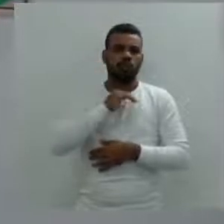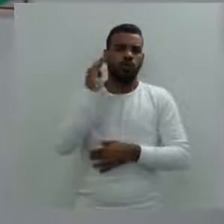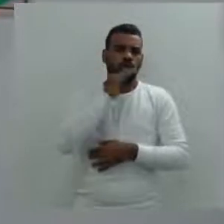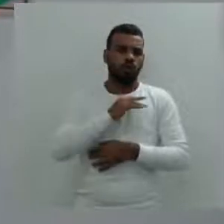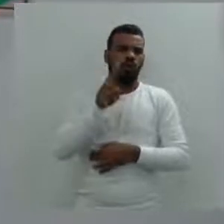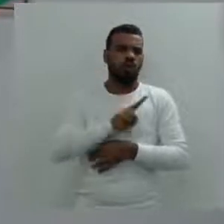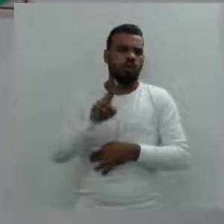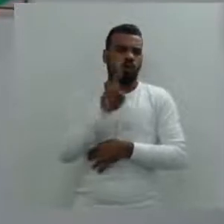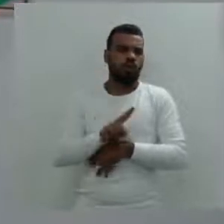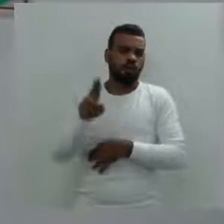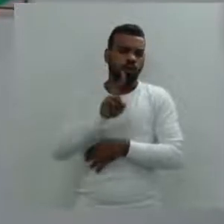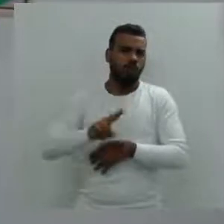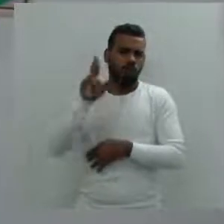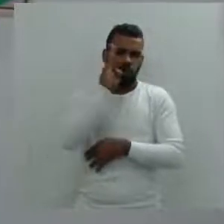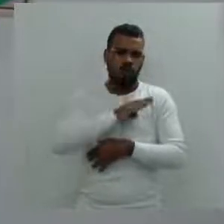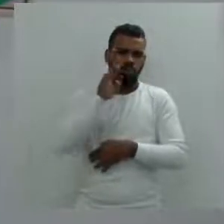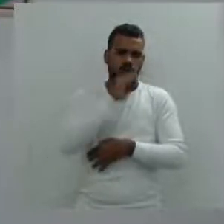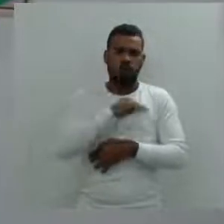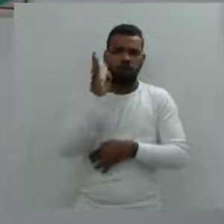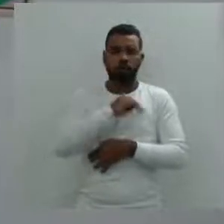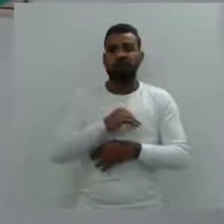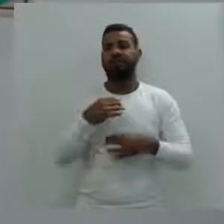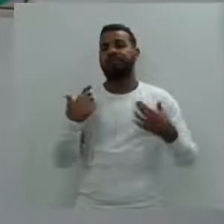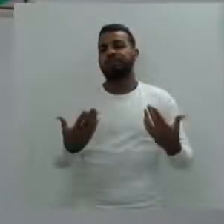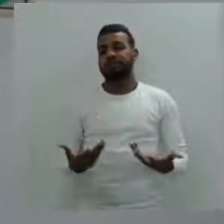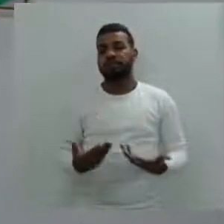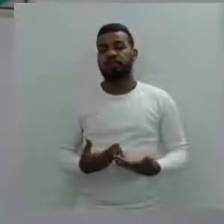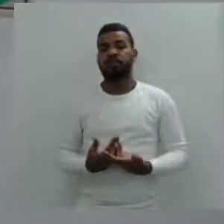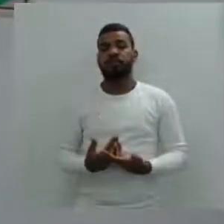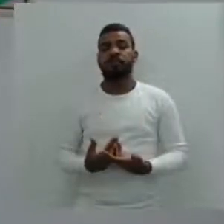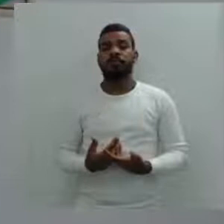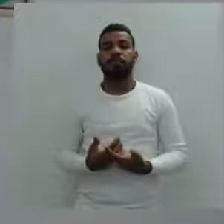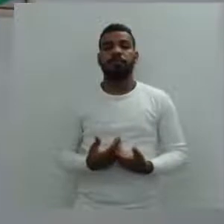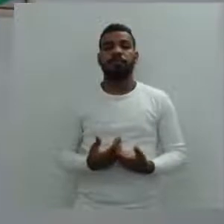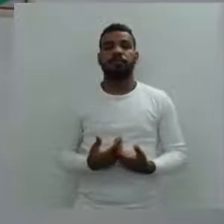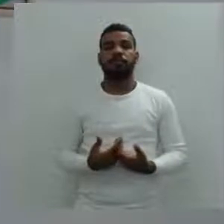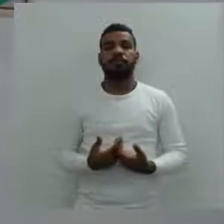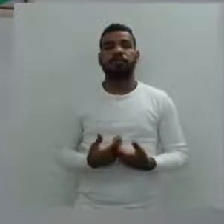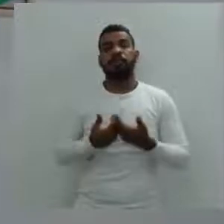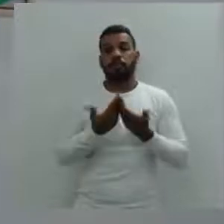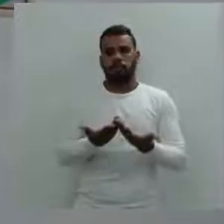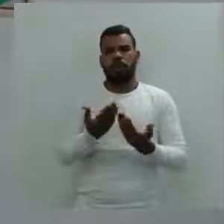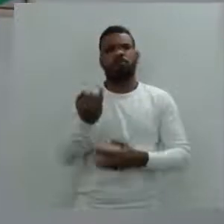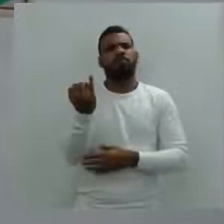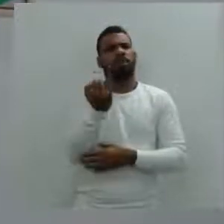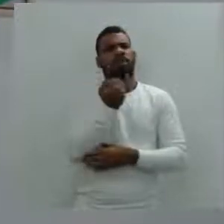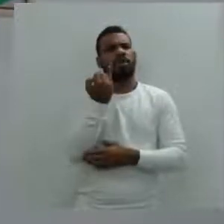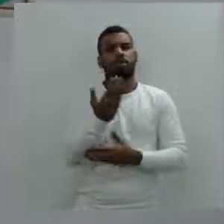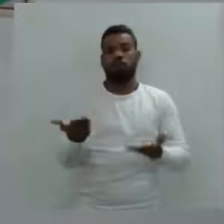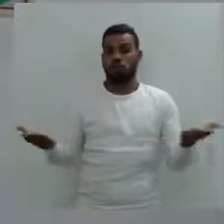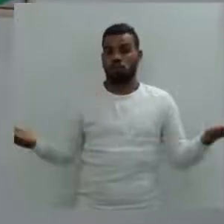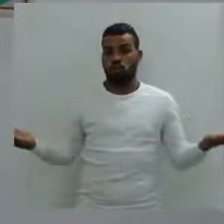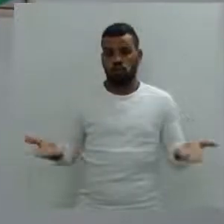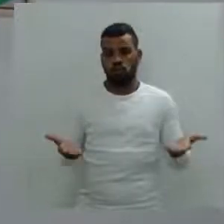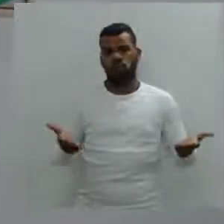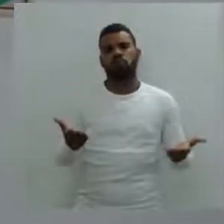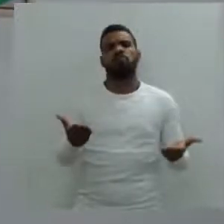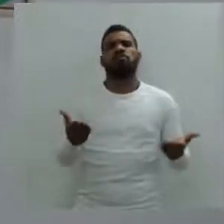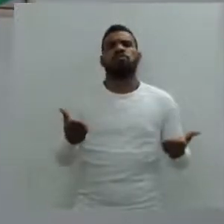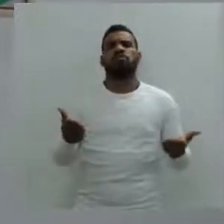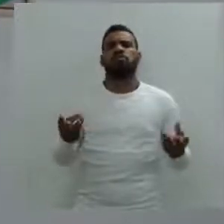o consumismo para todos nós, tá certo? Então é muito importante que hoje a gente vai lá, a